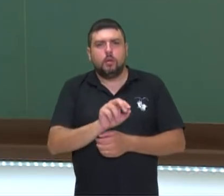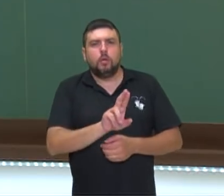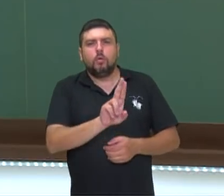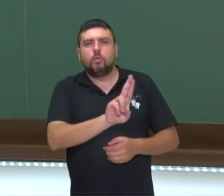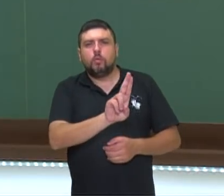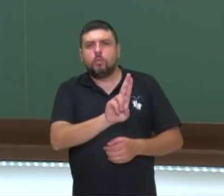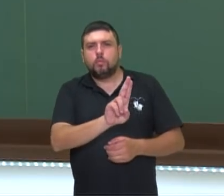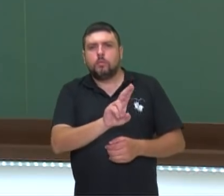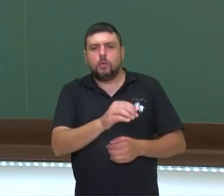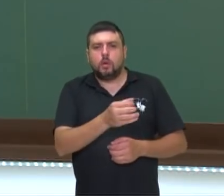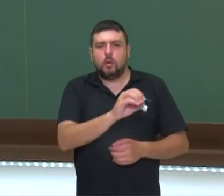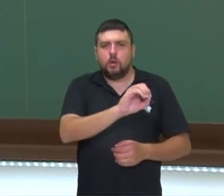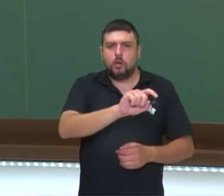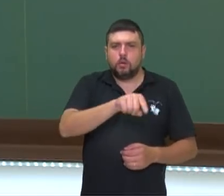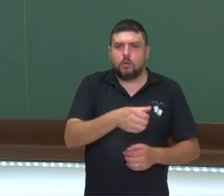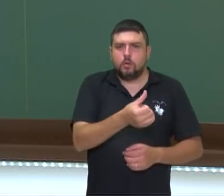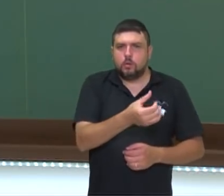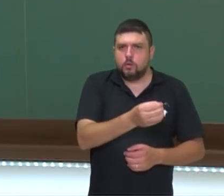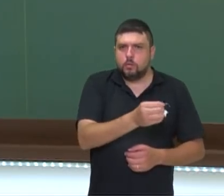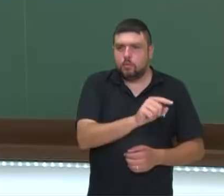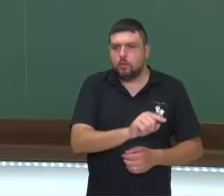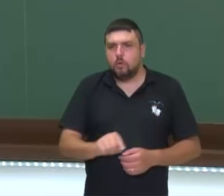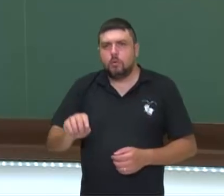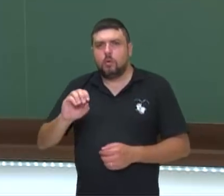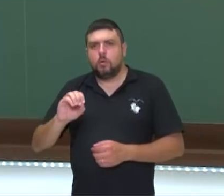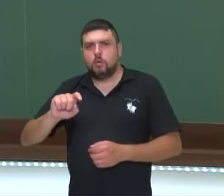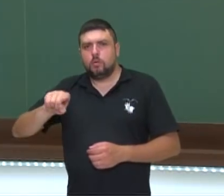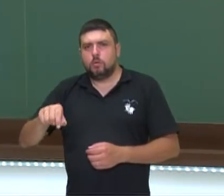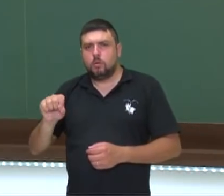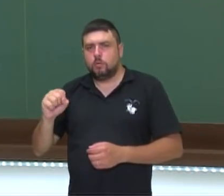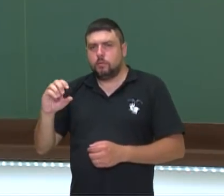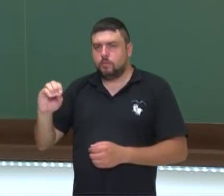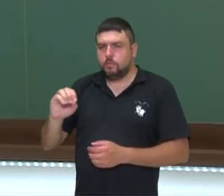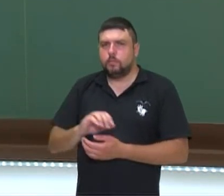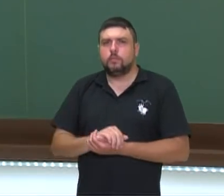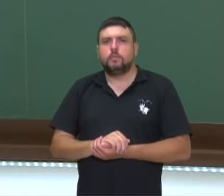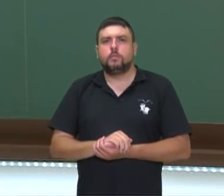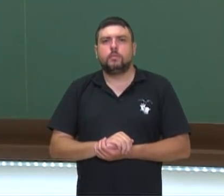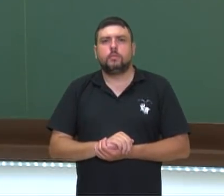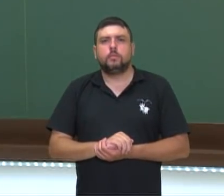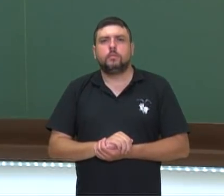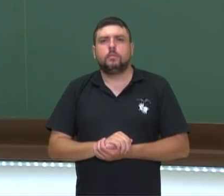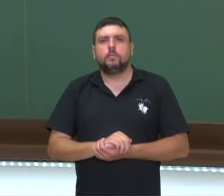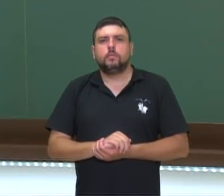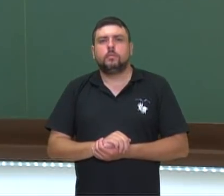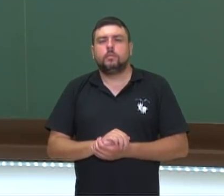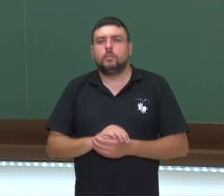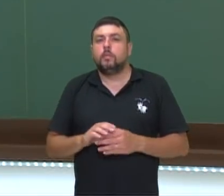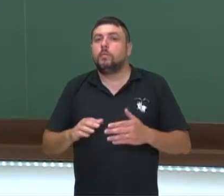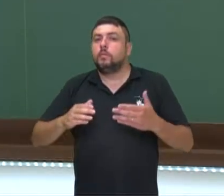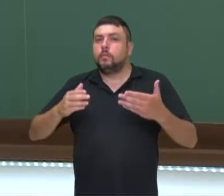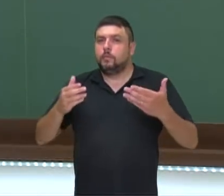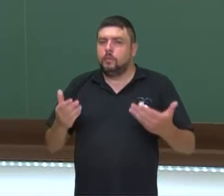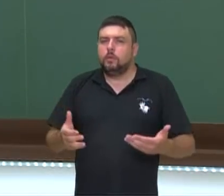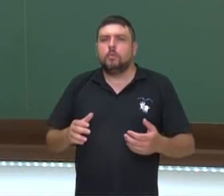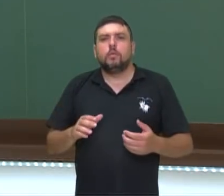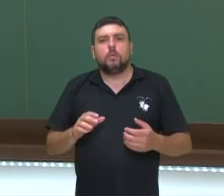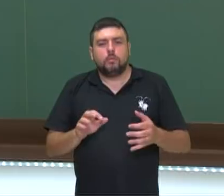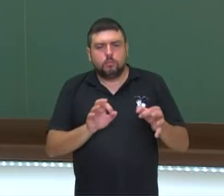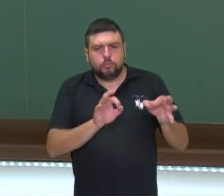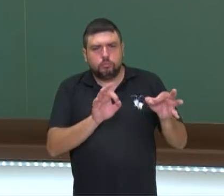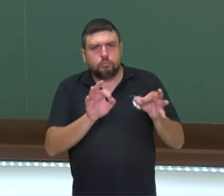60 centavos e a outra 80 centavos. Então, tendo esses dados organizados, a gente já